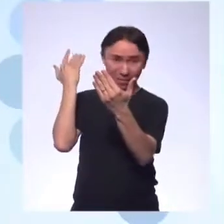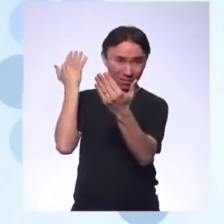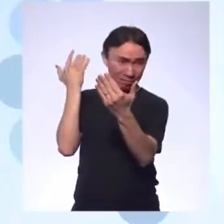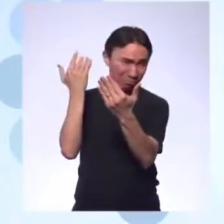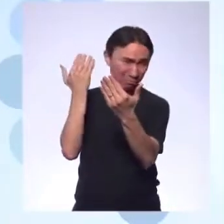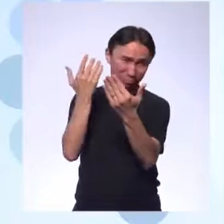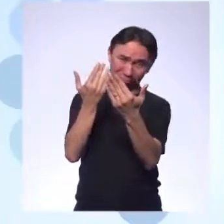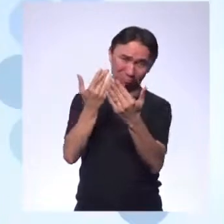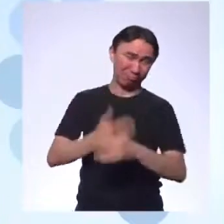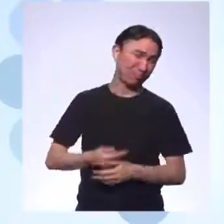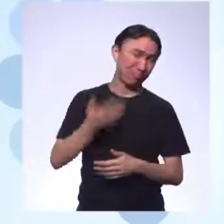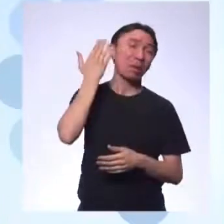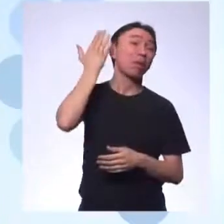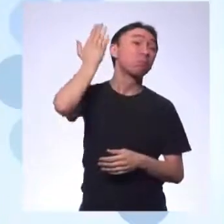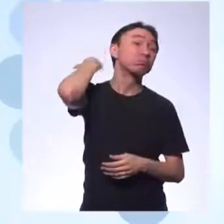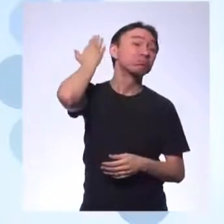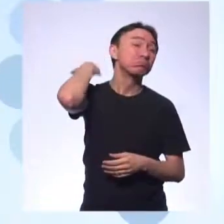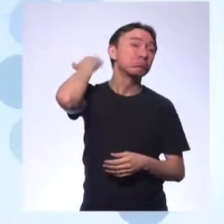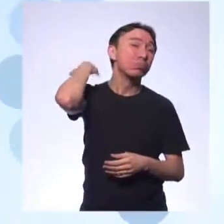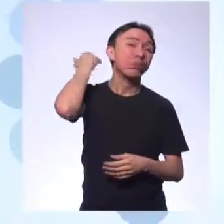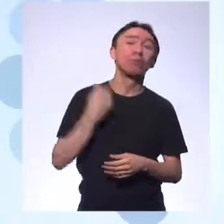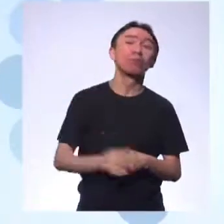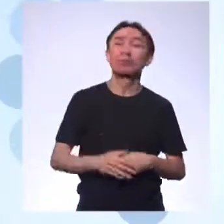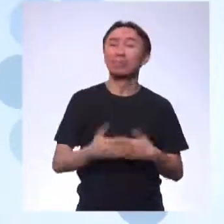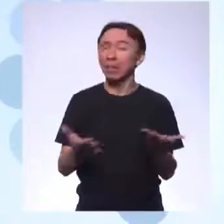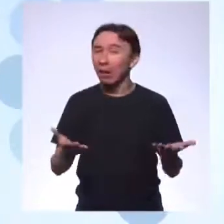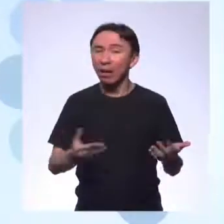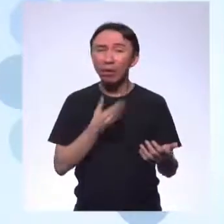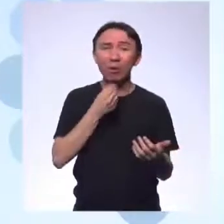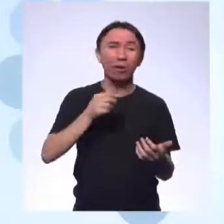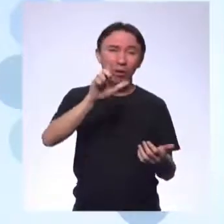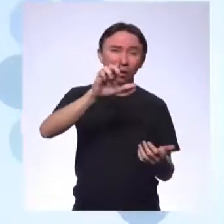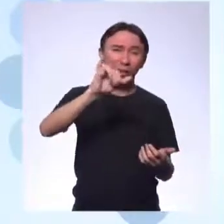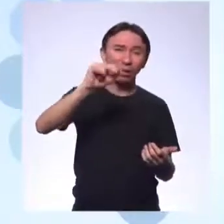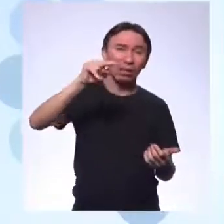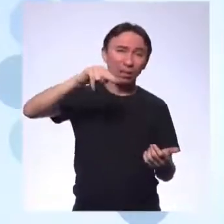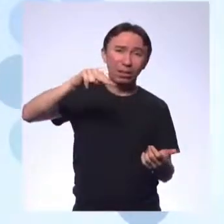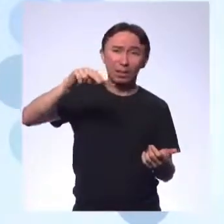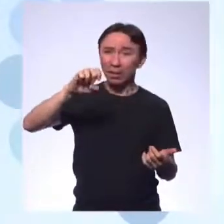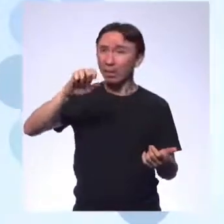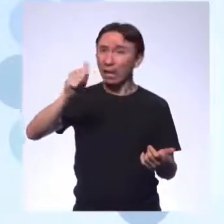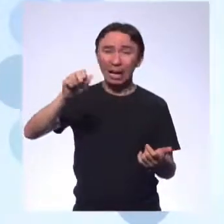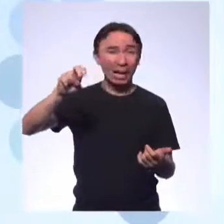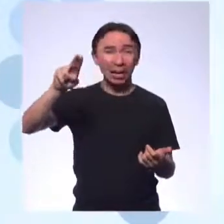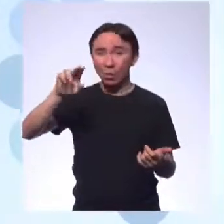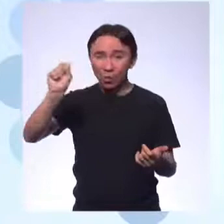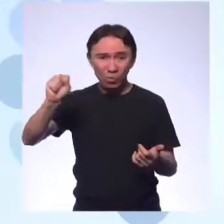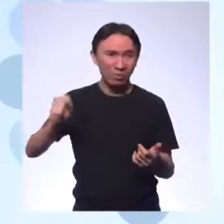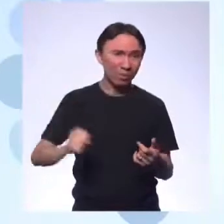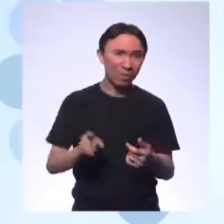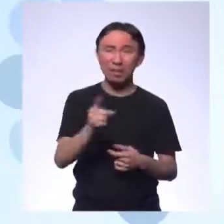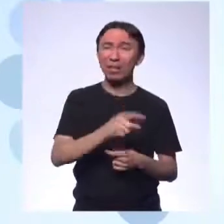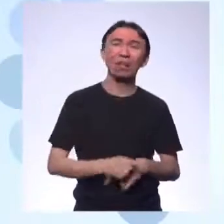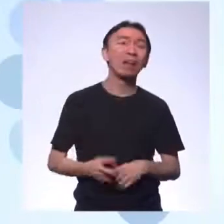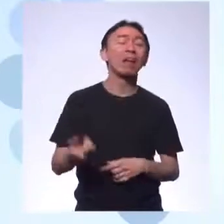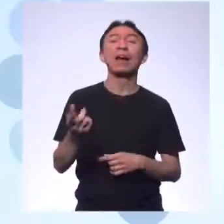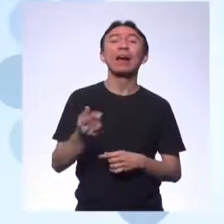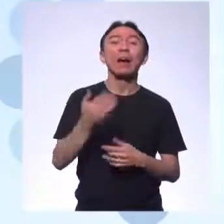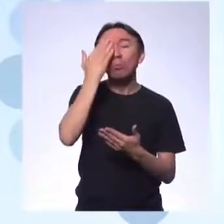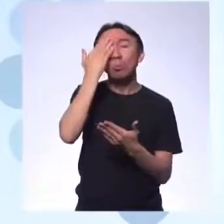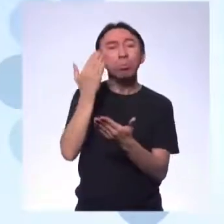Linneu, ele era da galera ali do criacionismo, né? Então ele não acreditava muito nessa questão dos